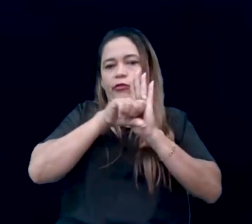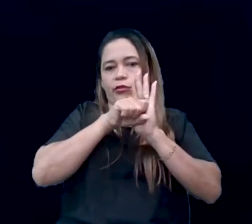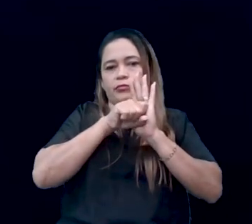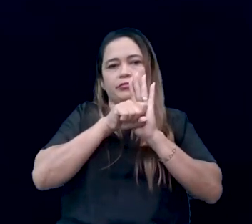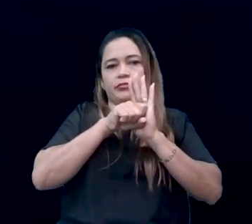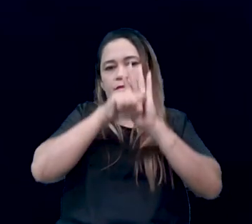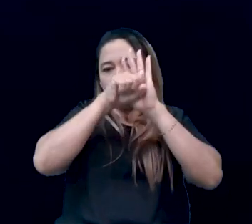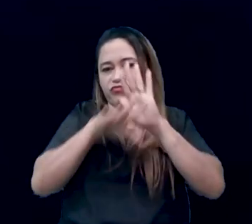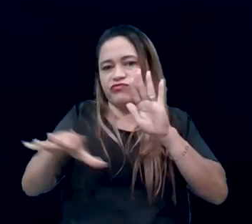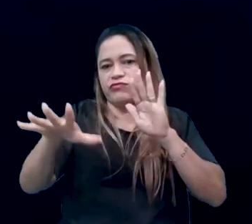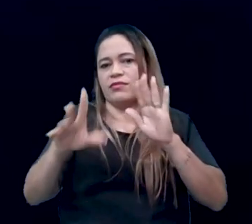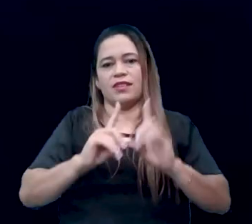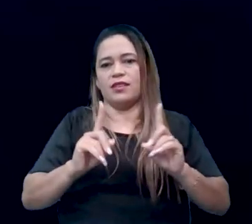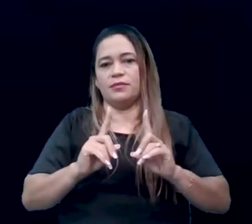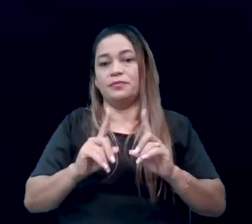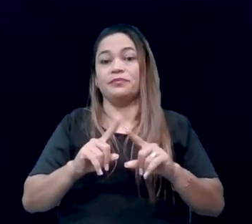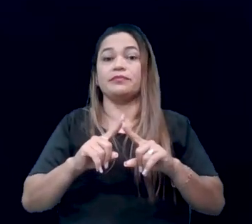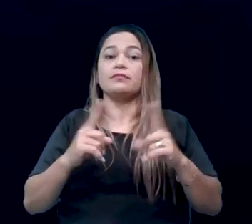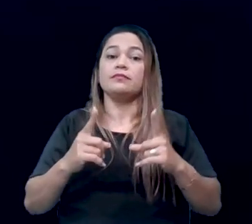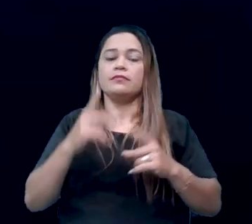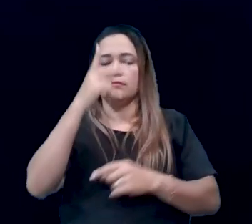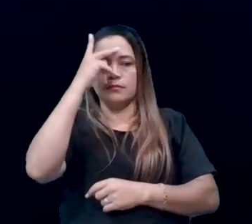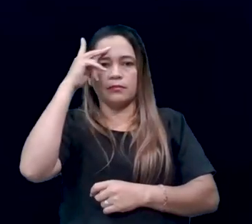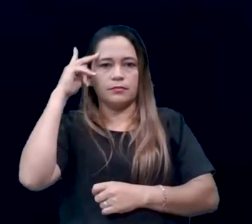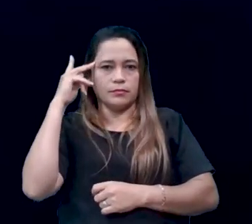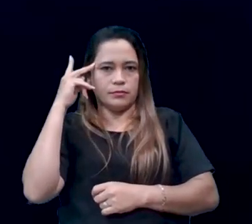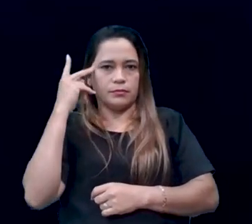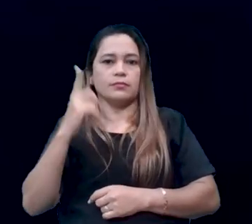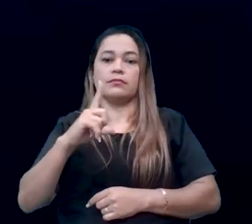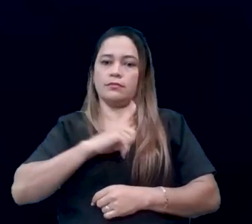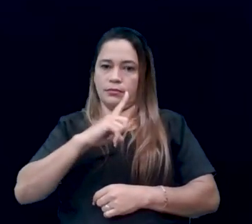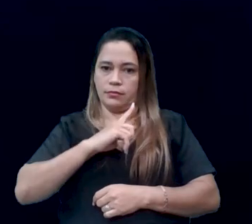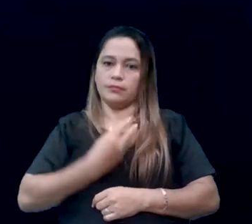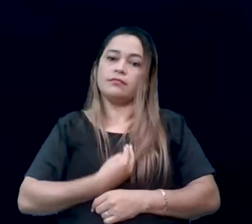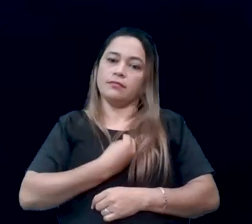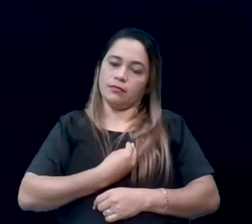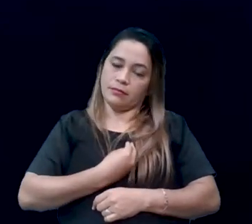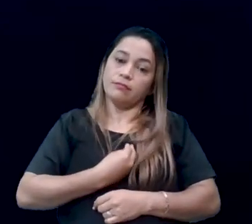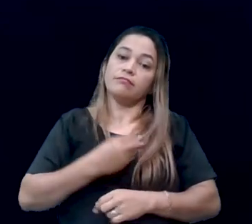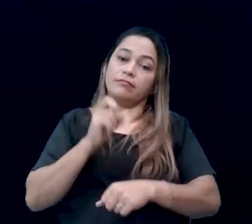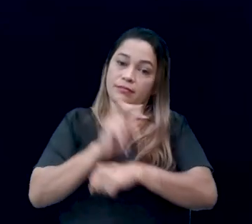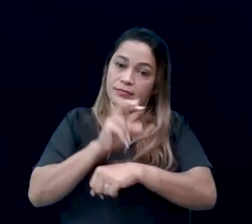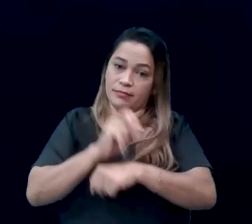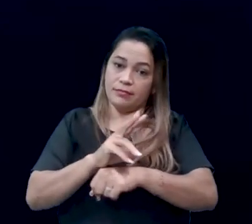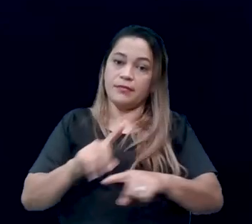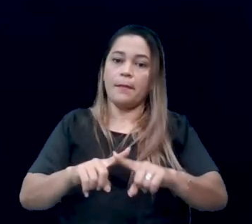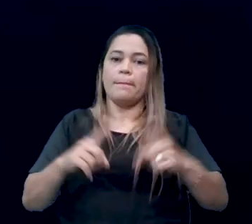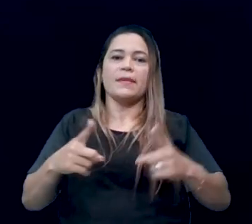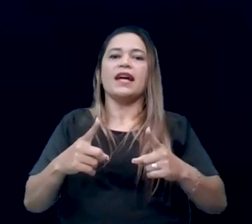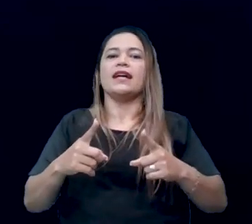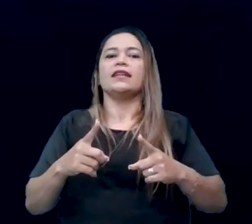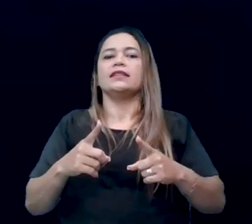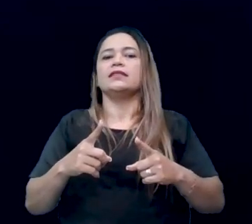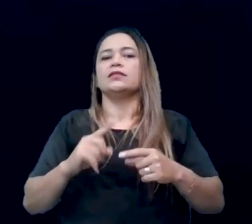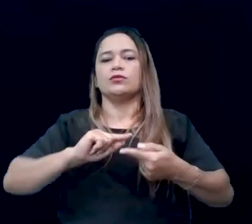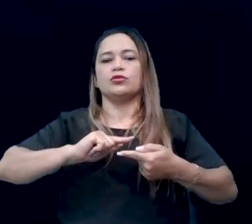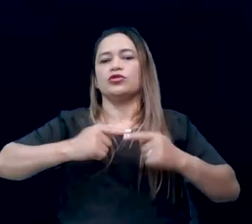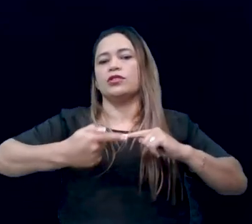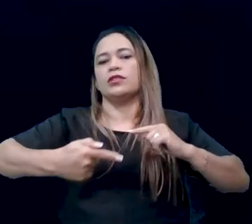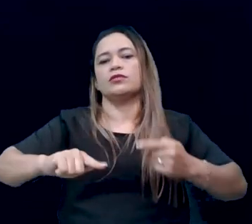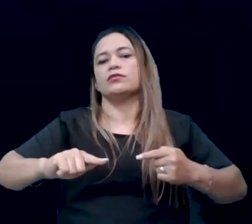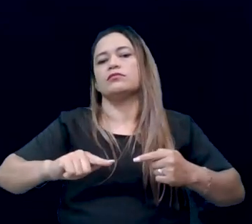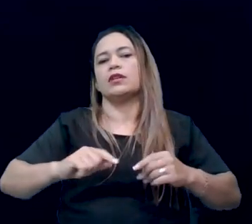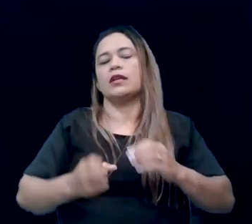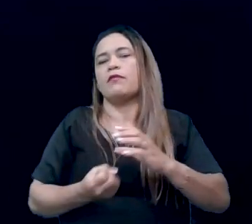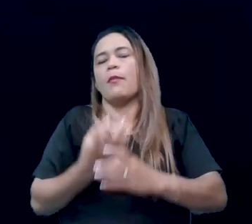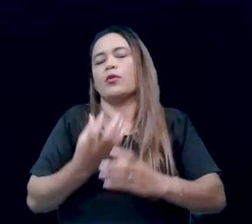consegue produzir mais vírus. Ou seja, a pessoa vai ser portadora do vírus, mas o vírus não vai destruir o material genético dela e nem vai